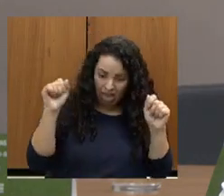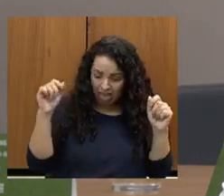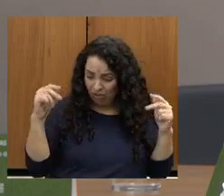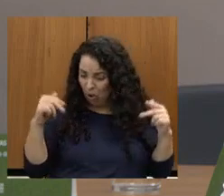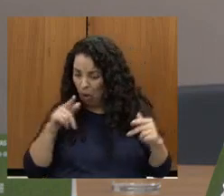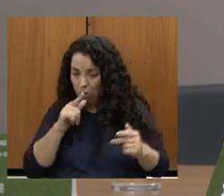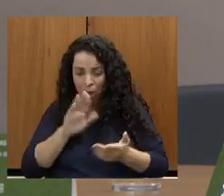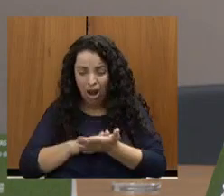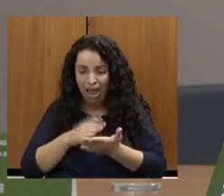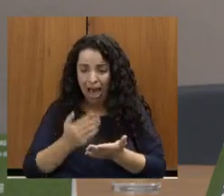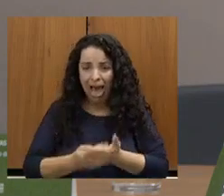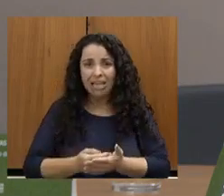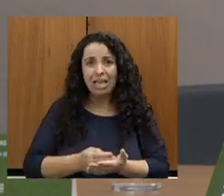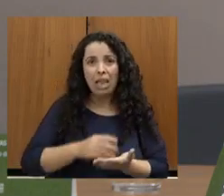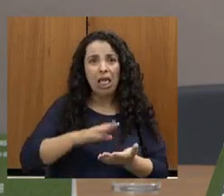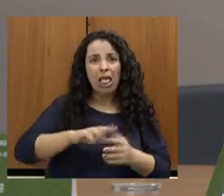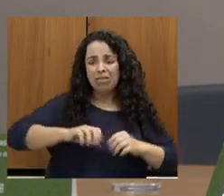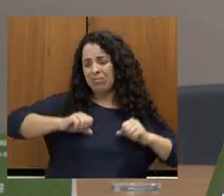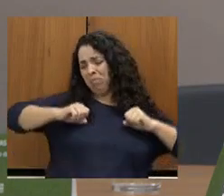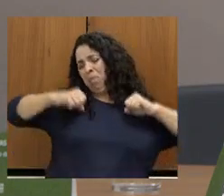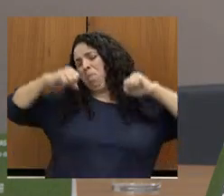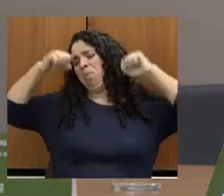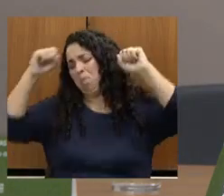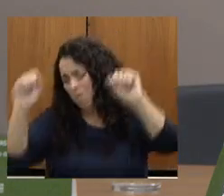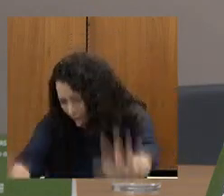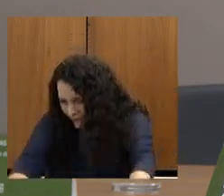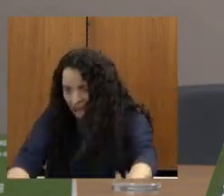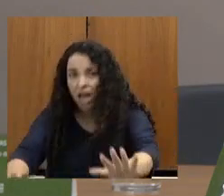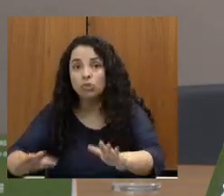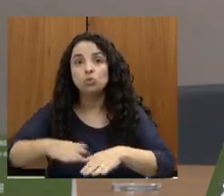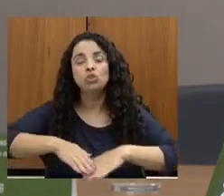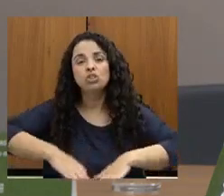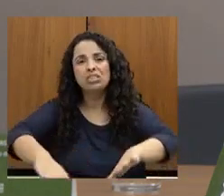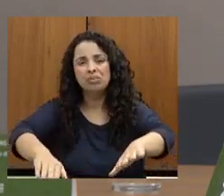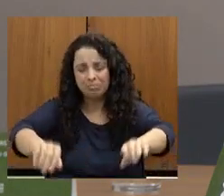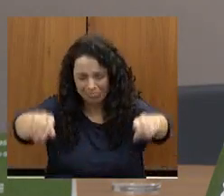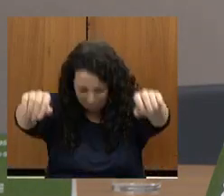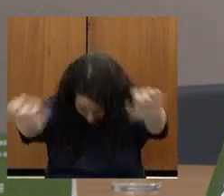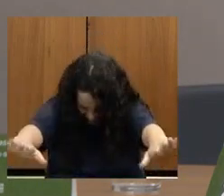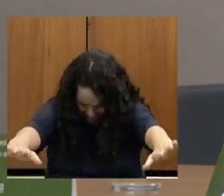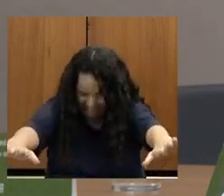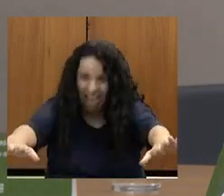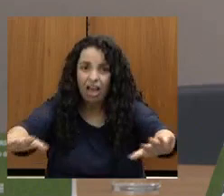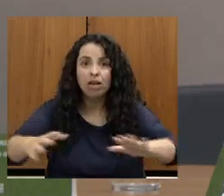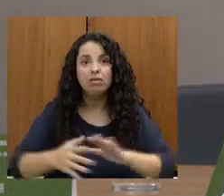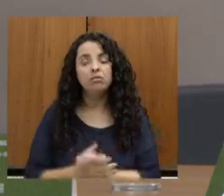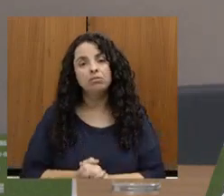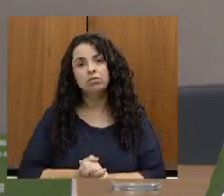E nenhum adulto viu. Cadê os adultos dessa escola? Ninguém viu.